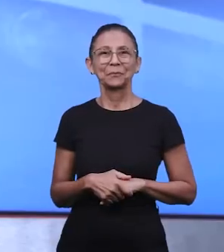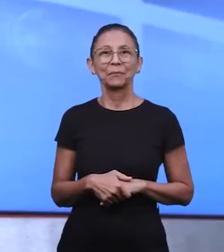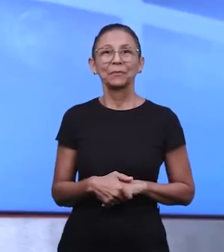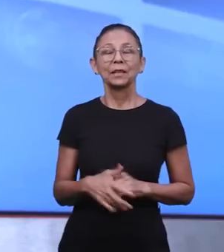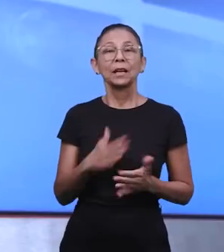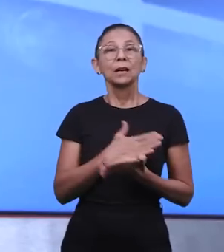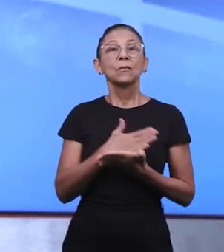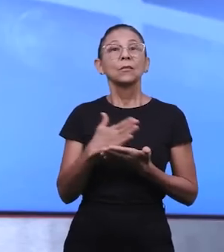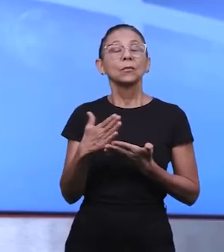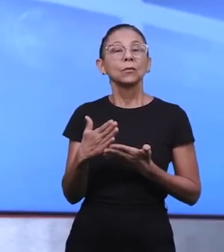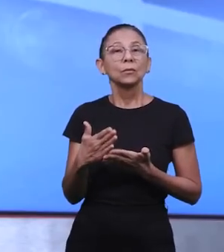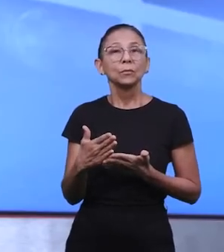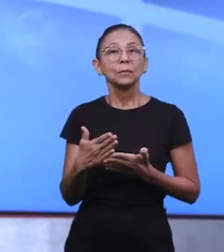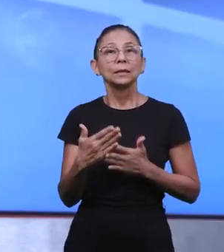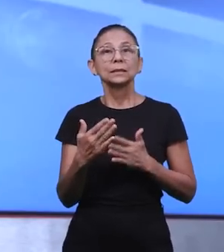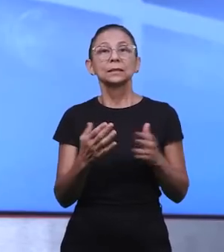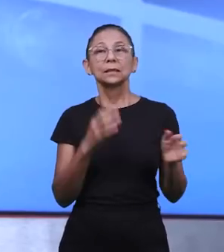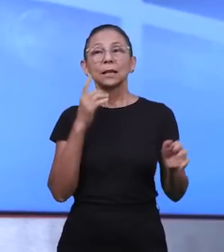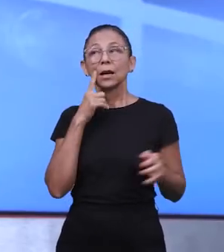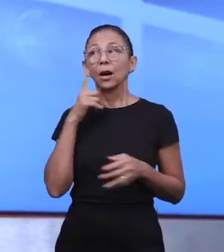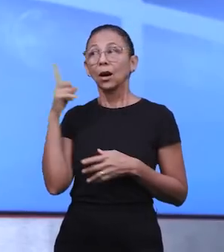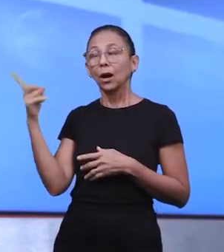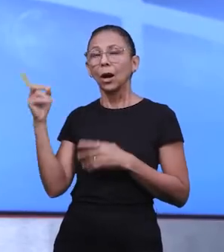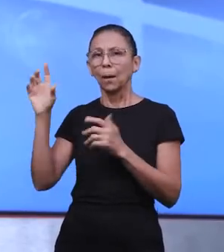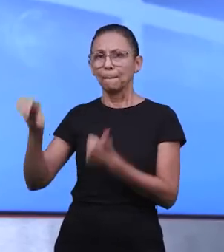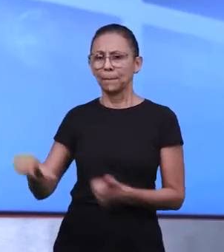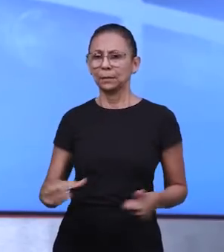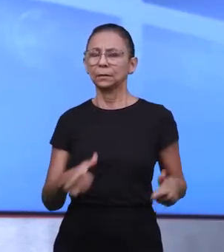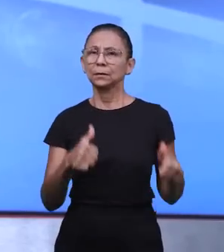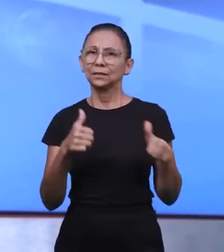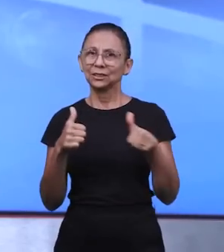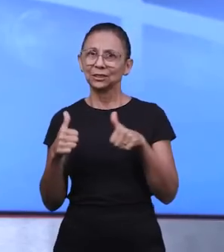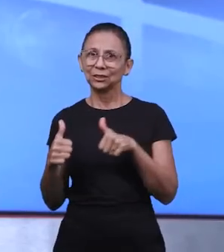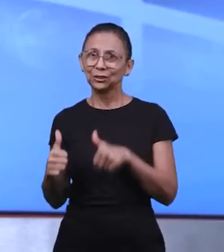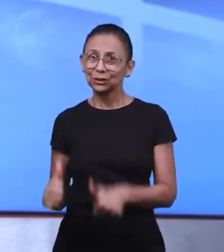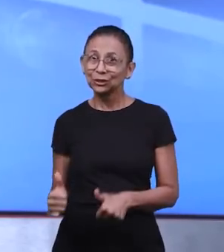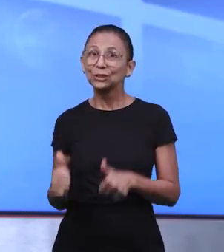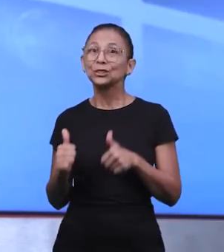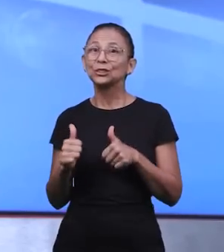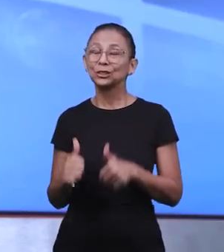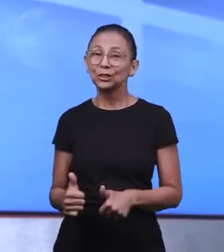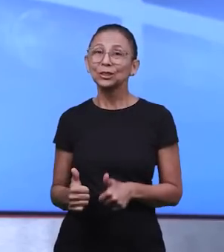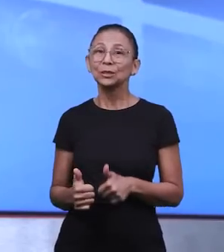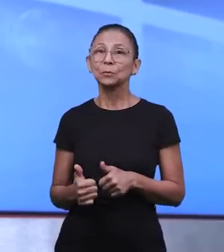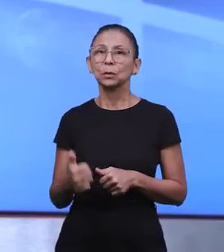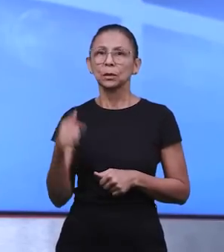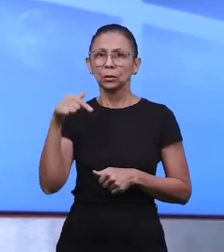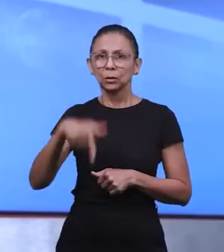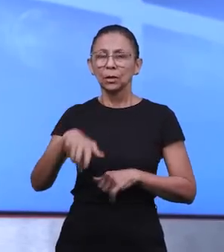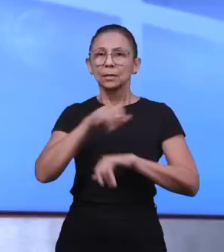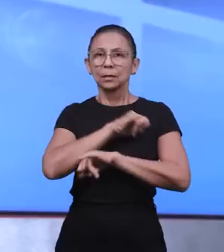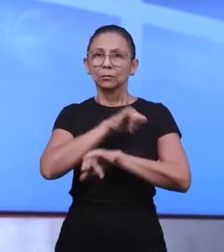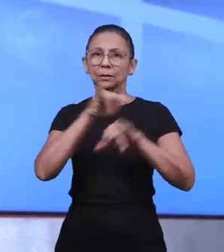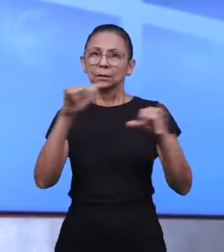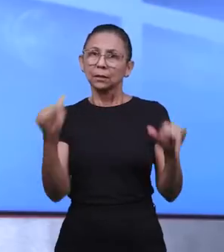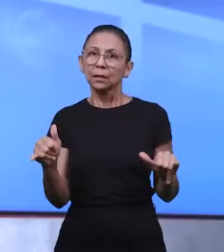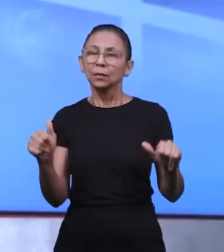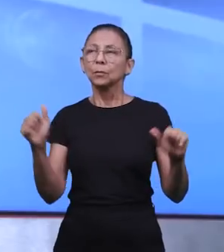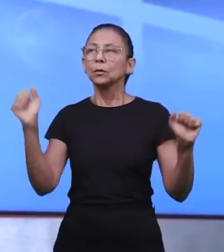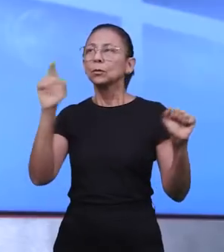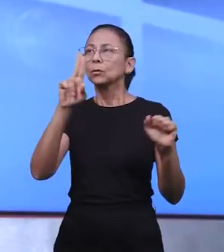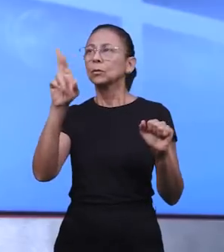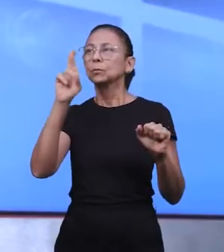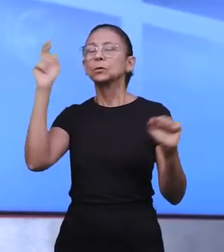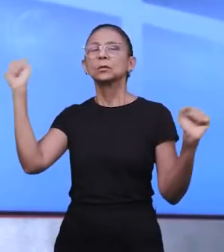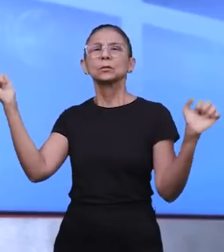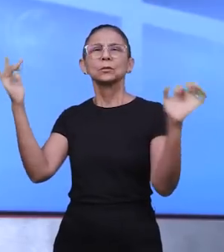Vamos começar também essa edição com batismos, aleluia! E a cada batismo que anunciamos aqui, glorificamos ao nome do Senhor